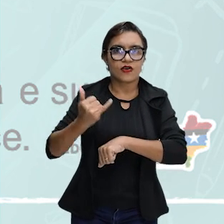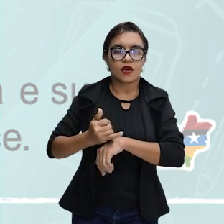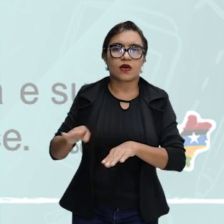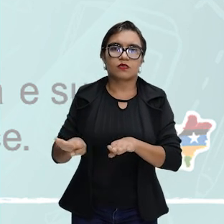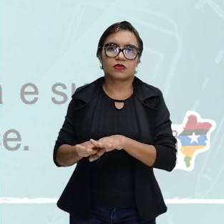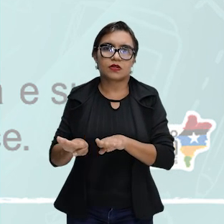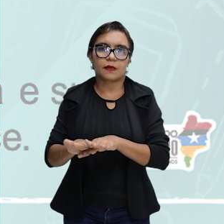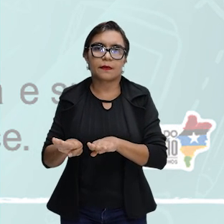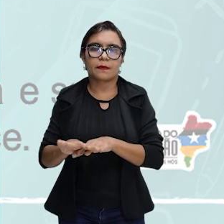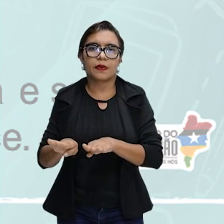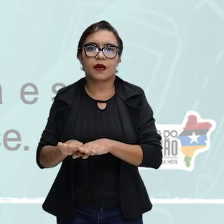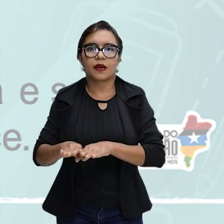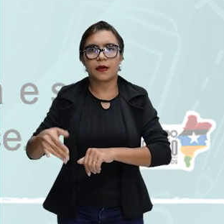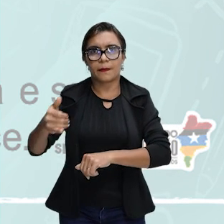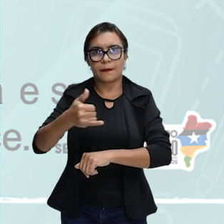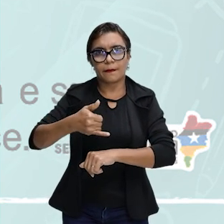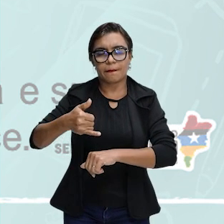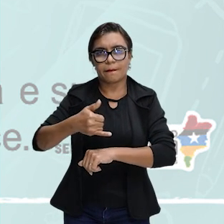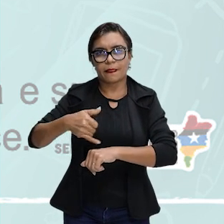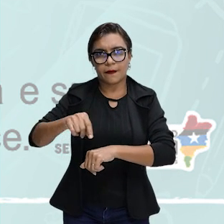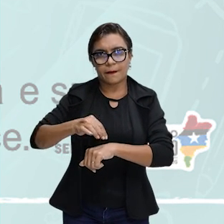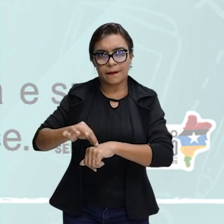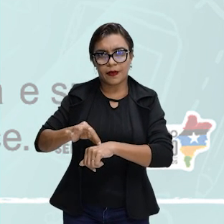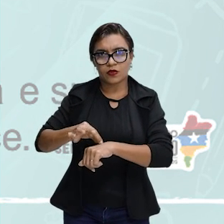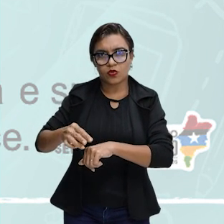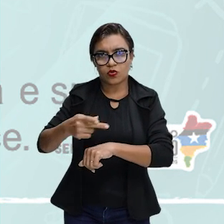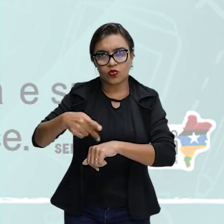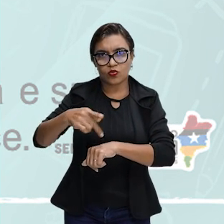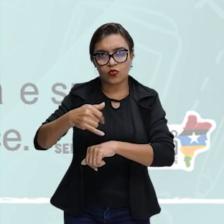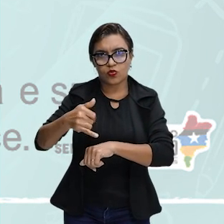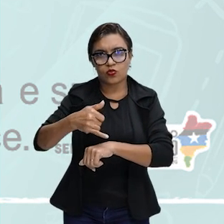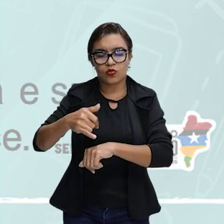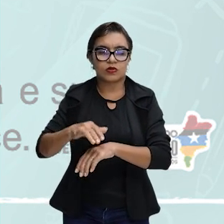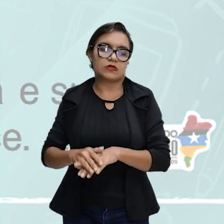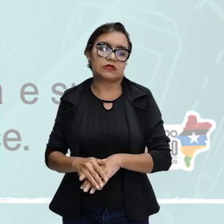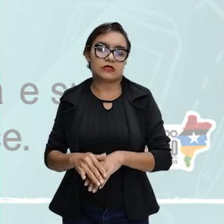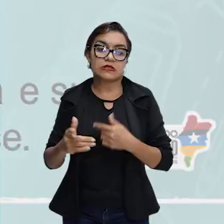petróleo, manganês, ouro. E a extração do minério no Brasil, galera, ela é